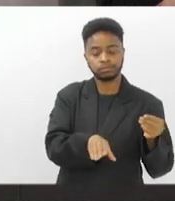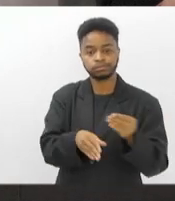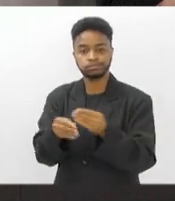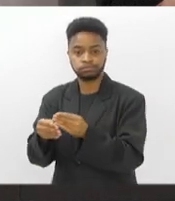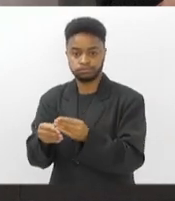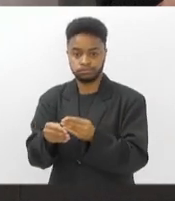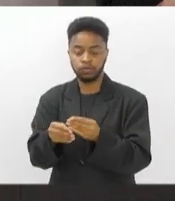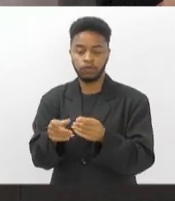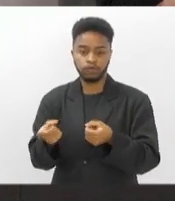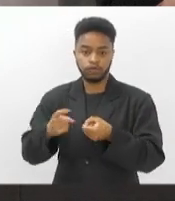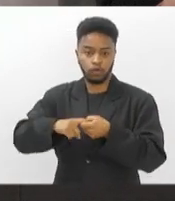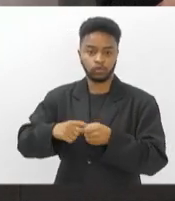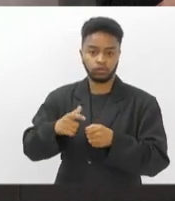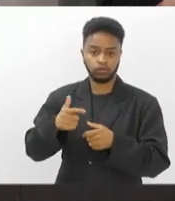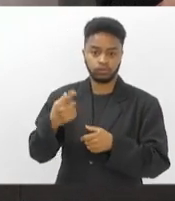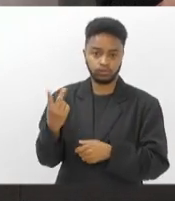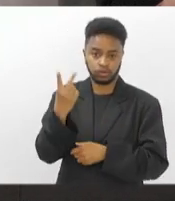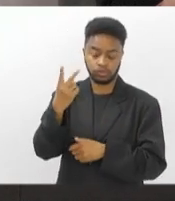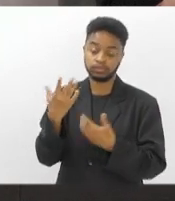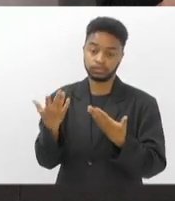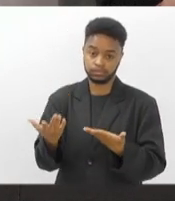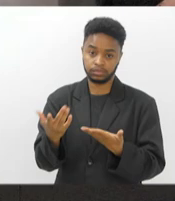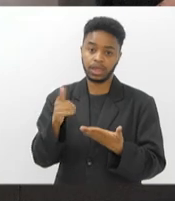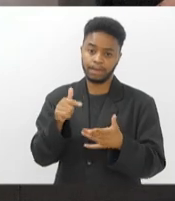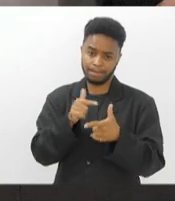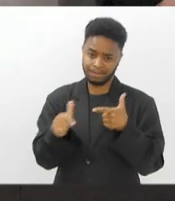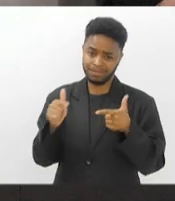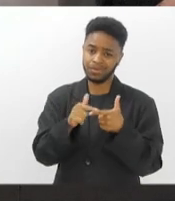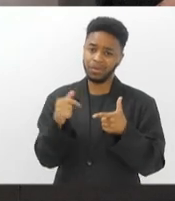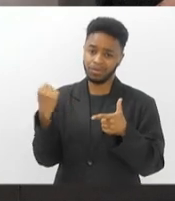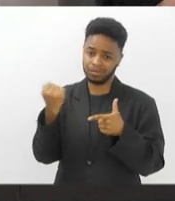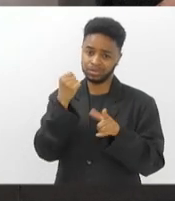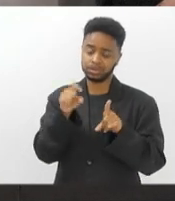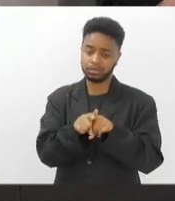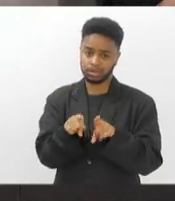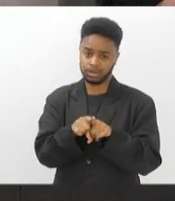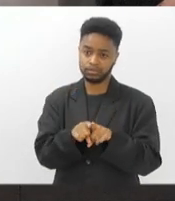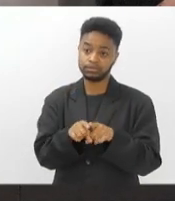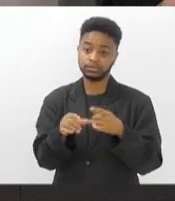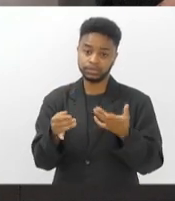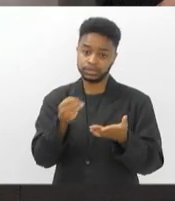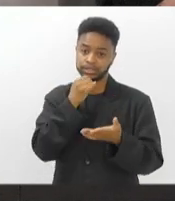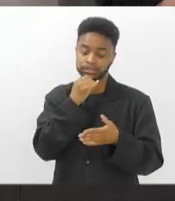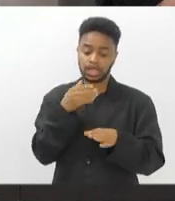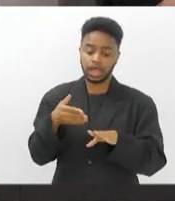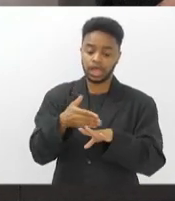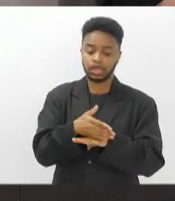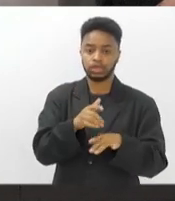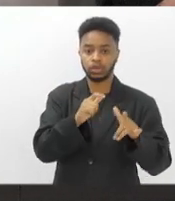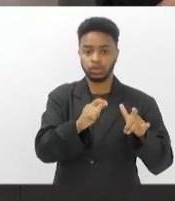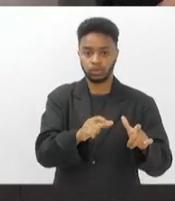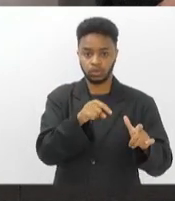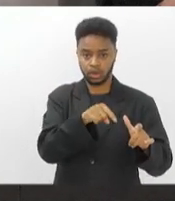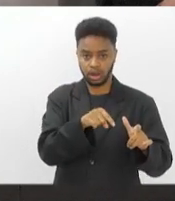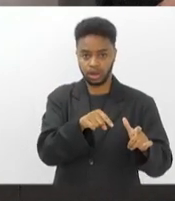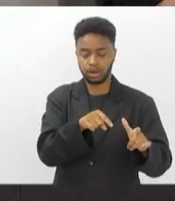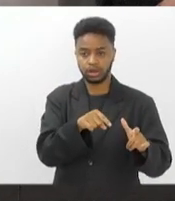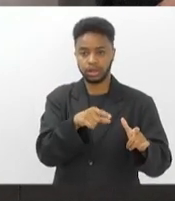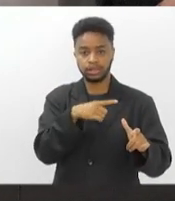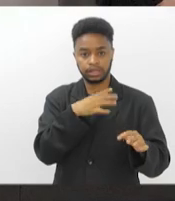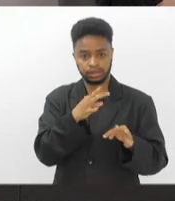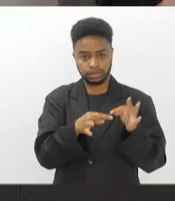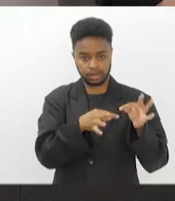tem sabido que isso também é uma fonte de problemas ou seja você vai numa clínica faz lá sua o seu